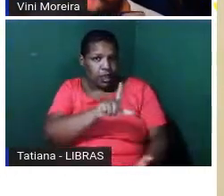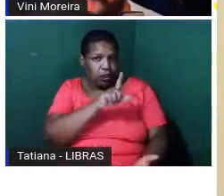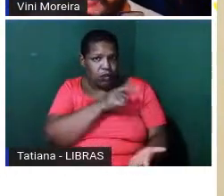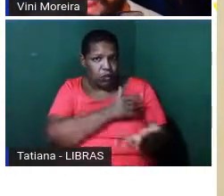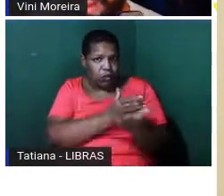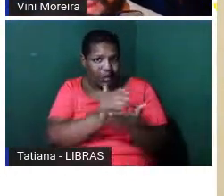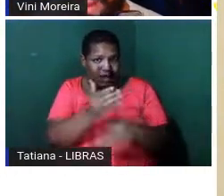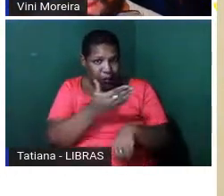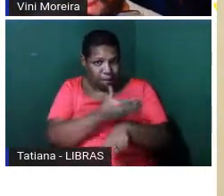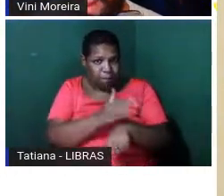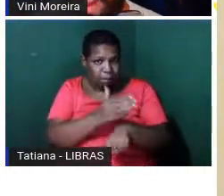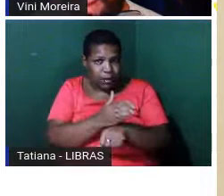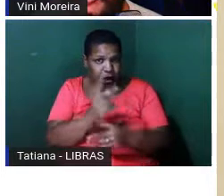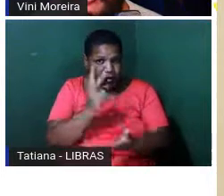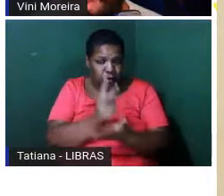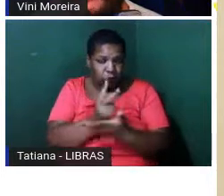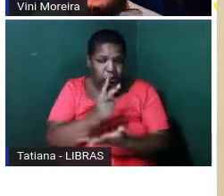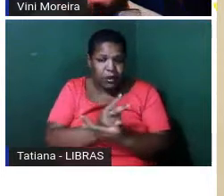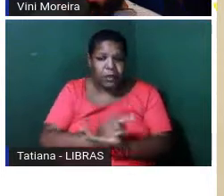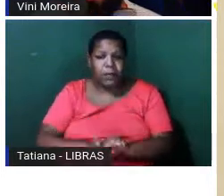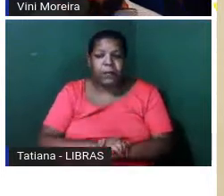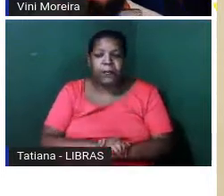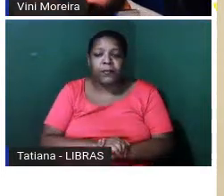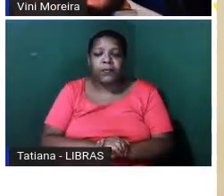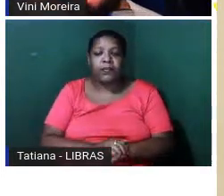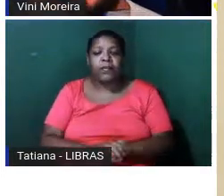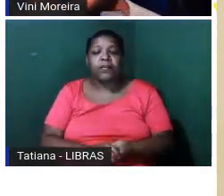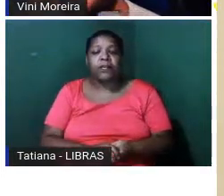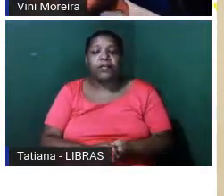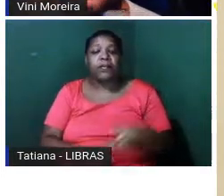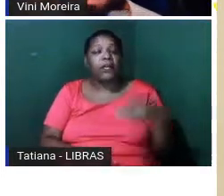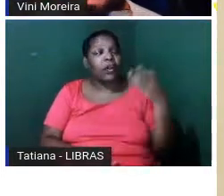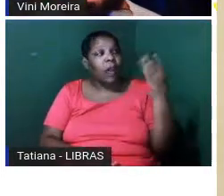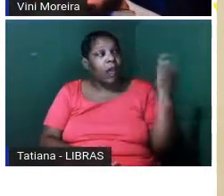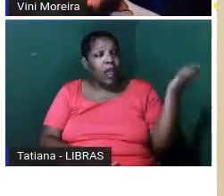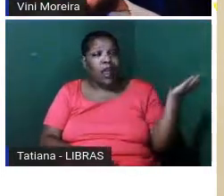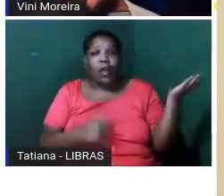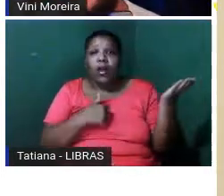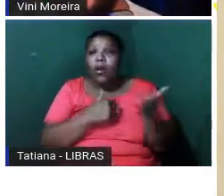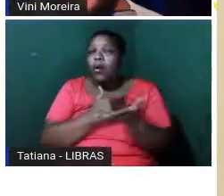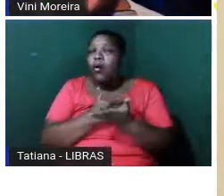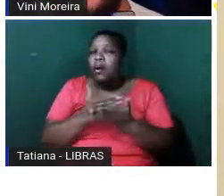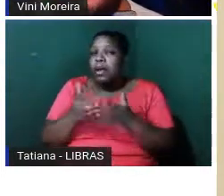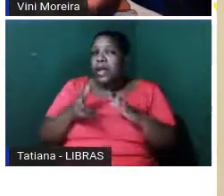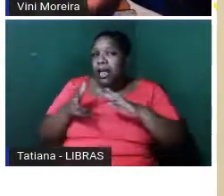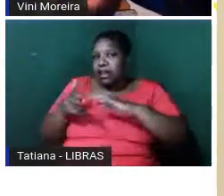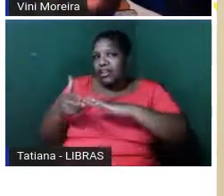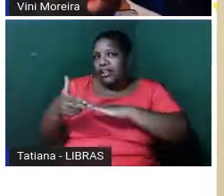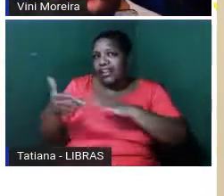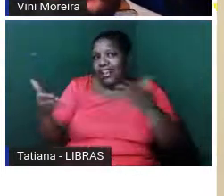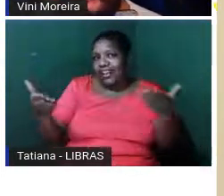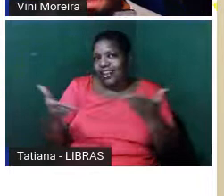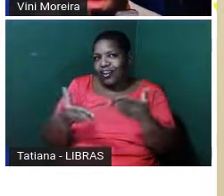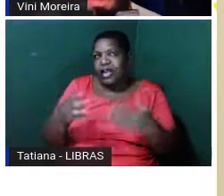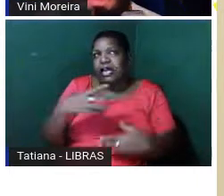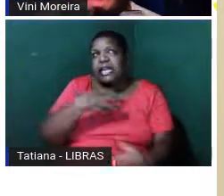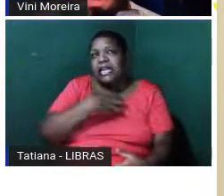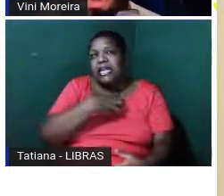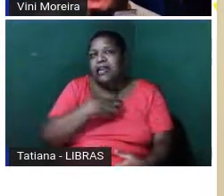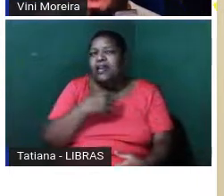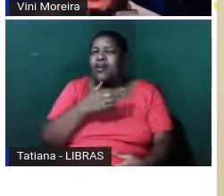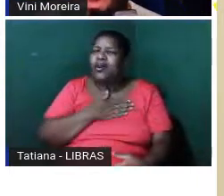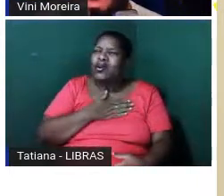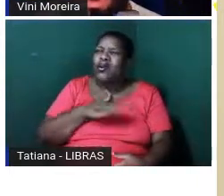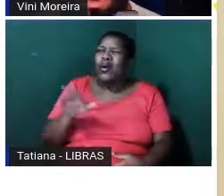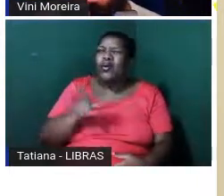prática é sobre ainda essa parte de começar a estar agora existe esse efeito eu não